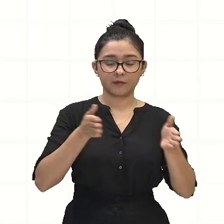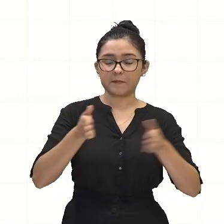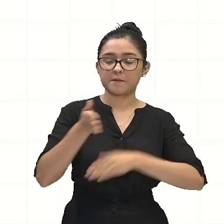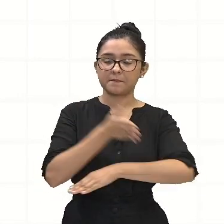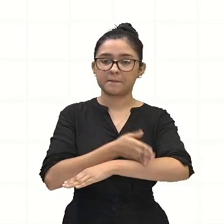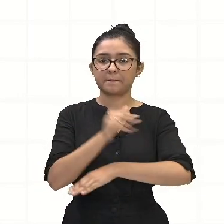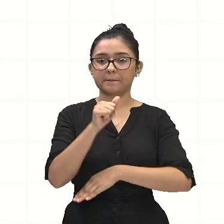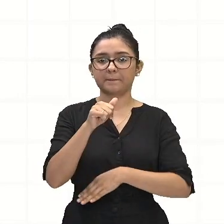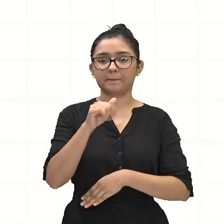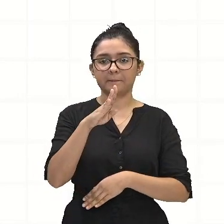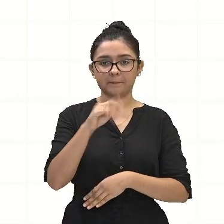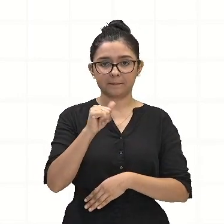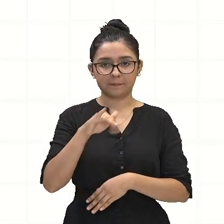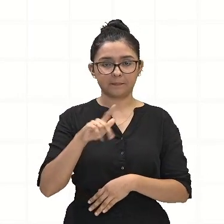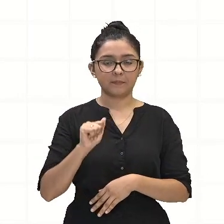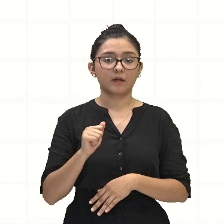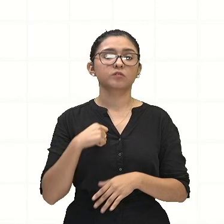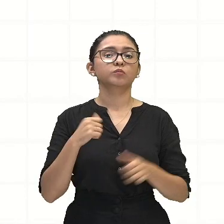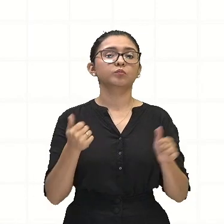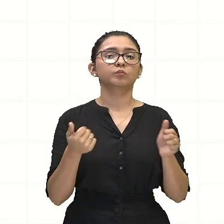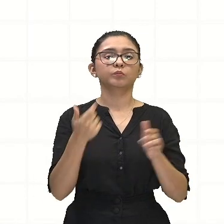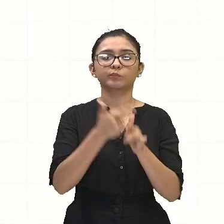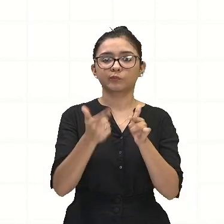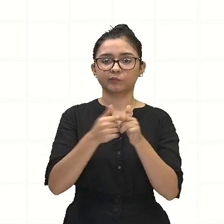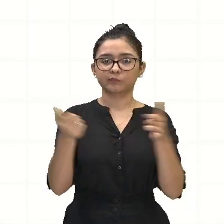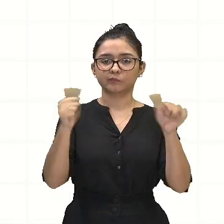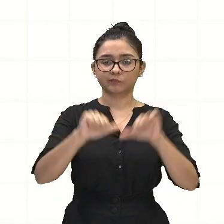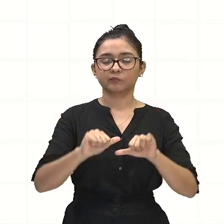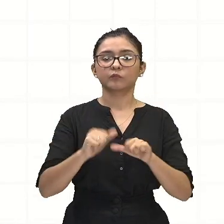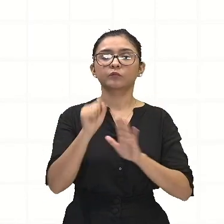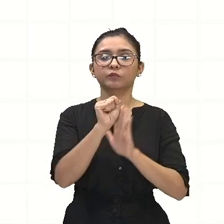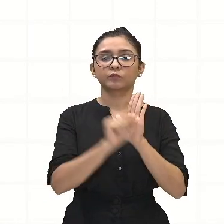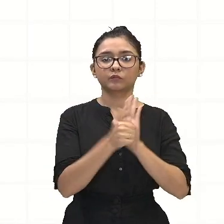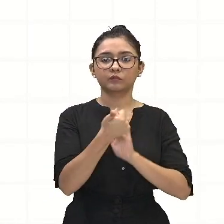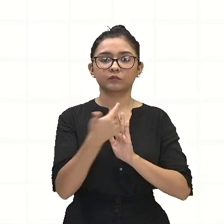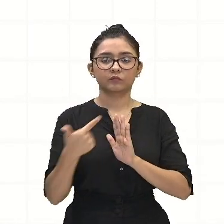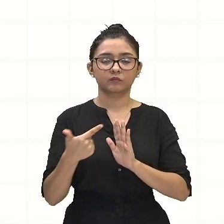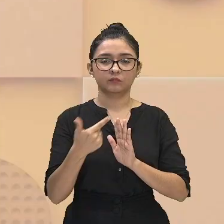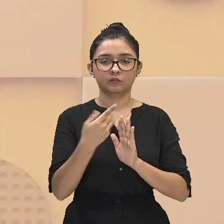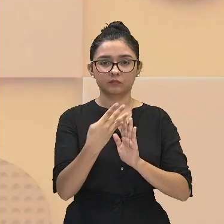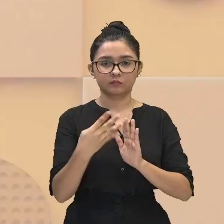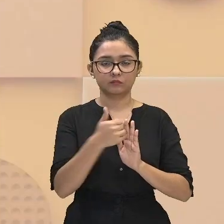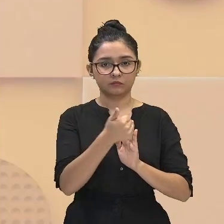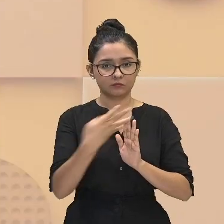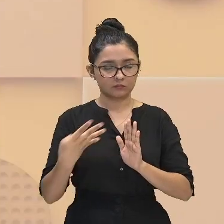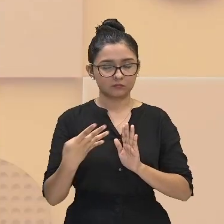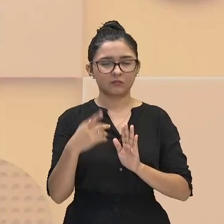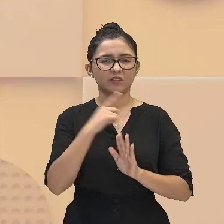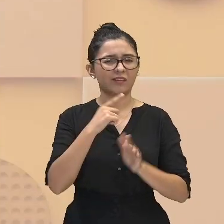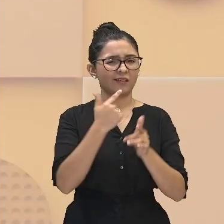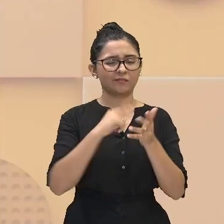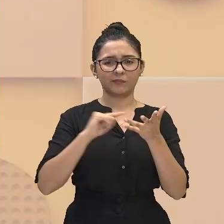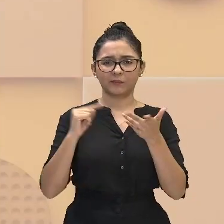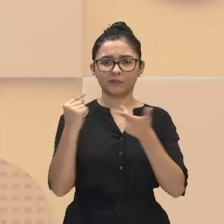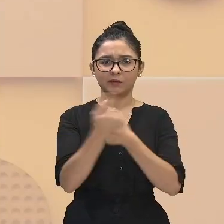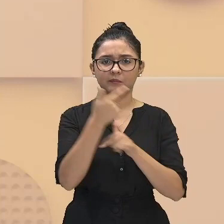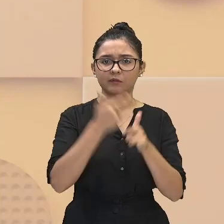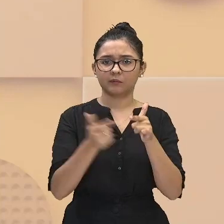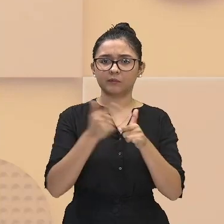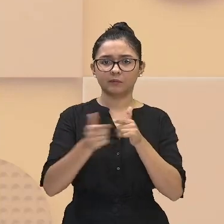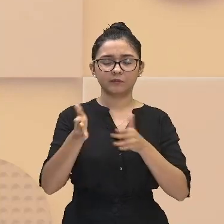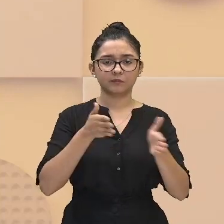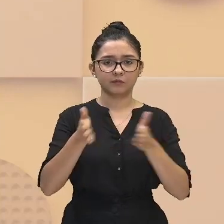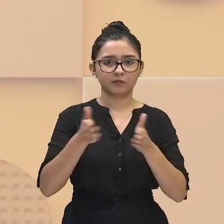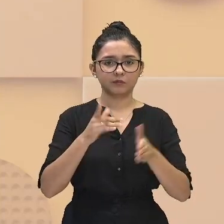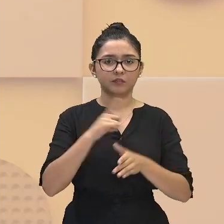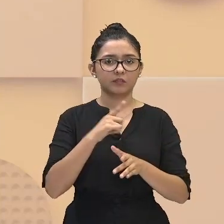Média a crise do século XIV, por exemplo, que foi aquele conjunto de eventos caóticos que aconteceram, né? Um